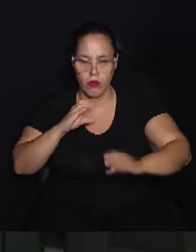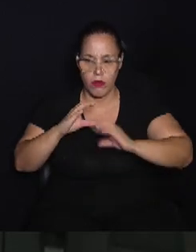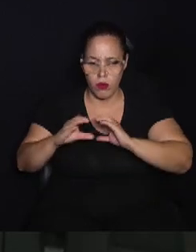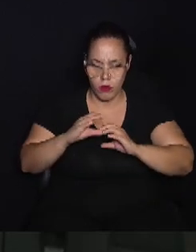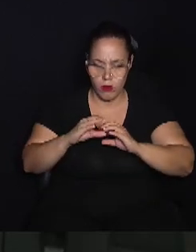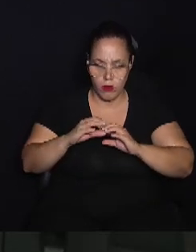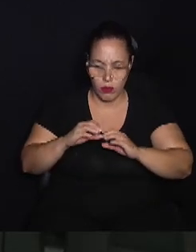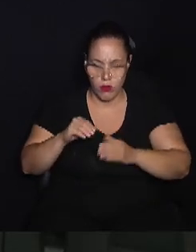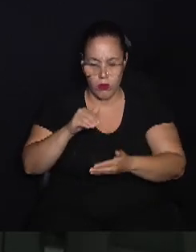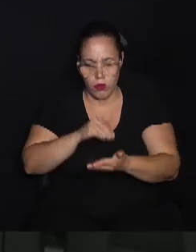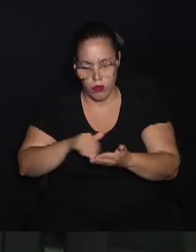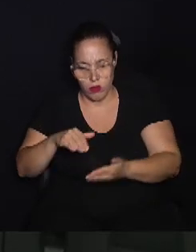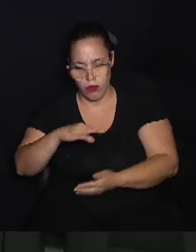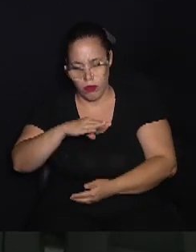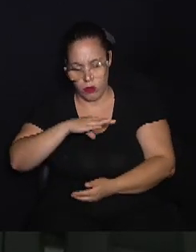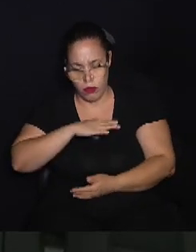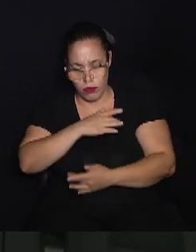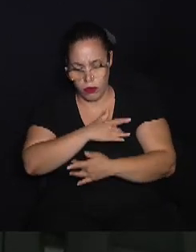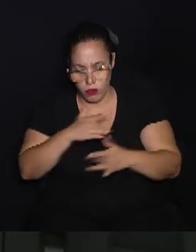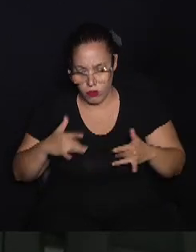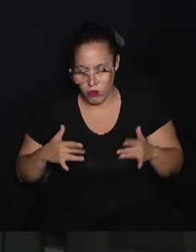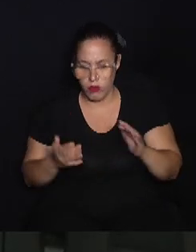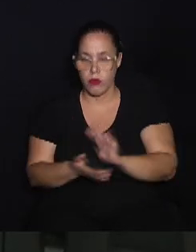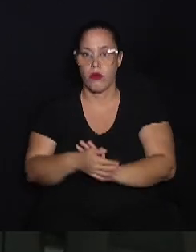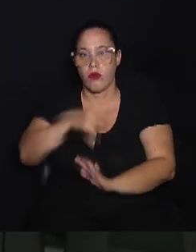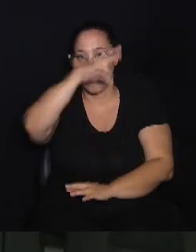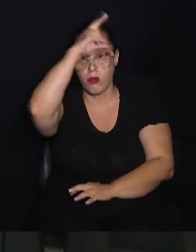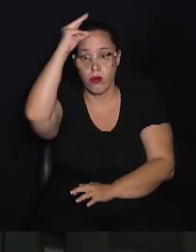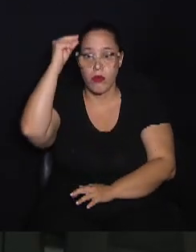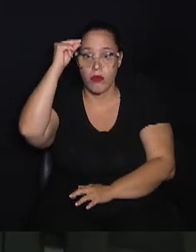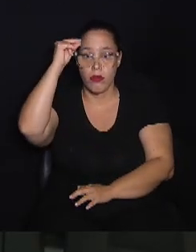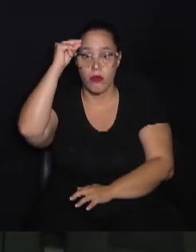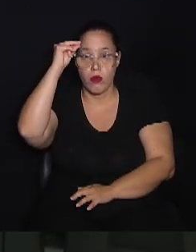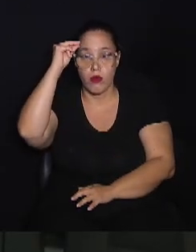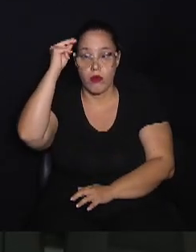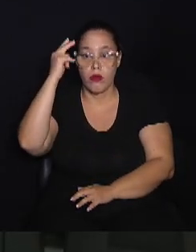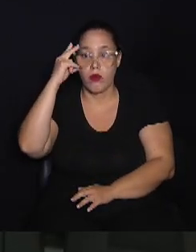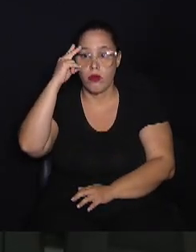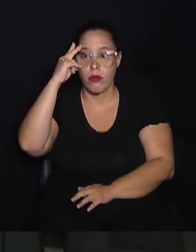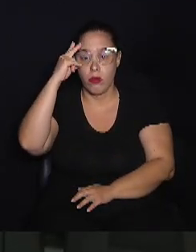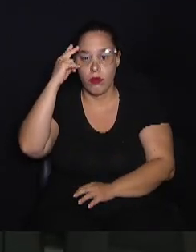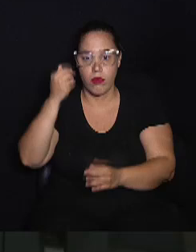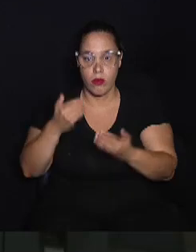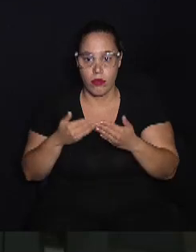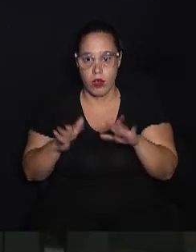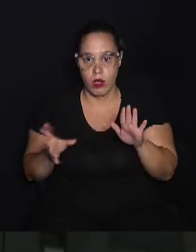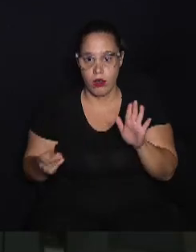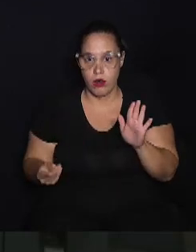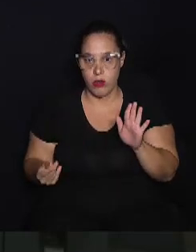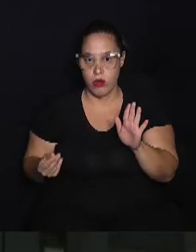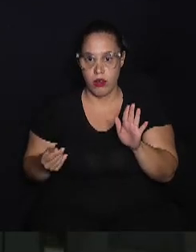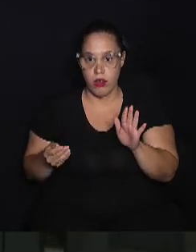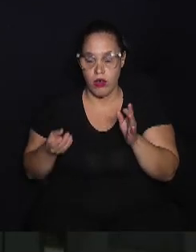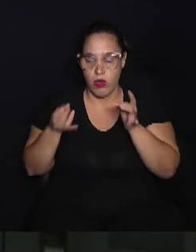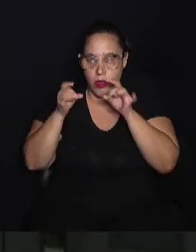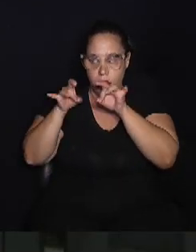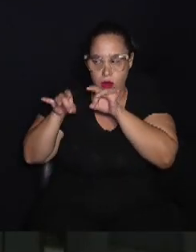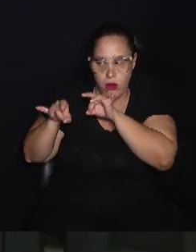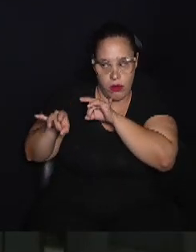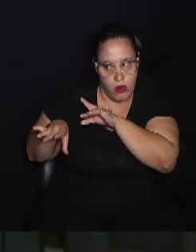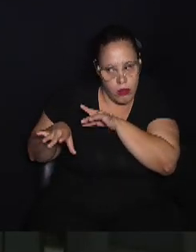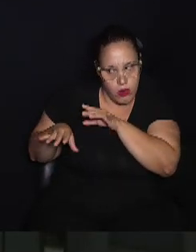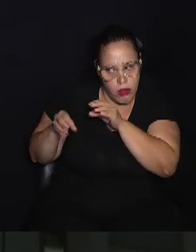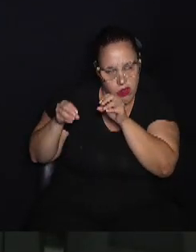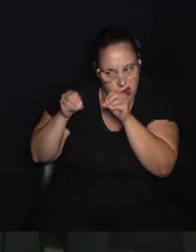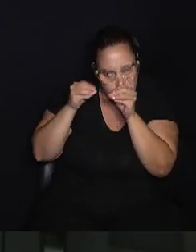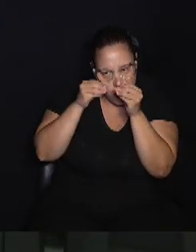Municipal de Saúde oito MP hav abrido mão dessa verba havia meio que negado